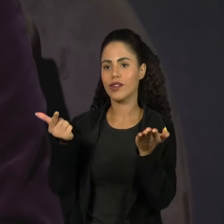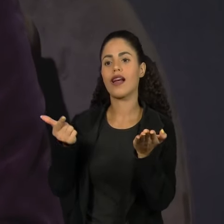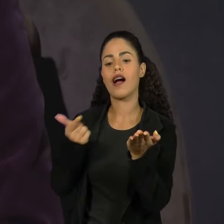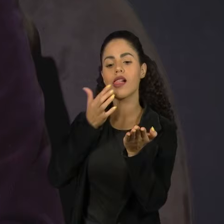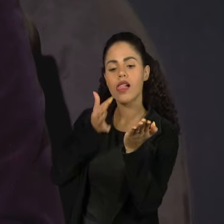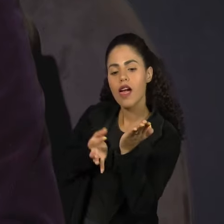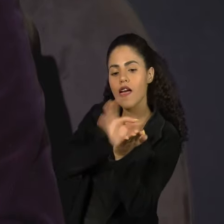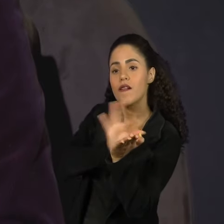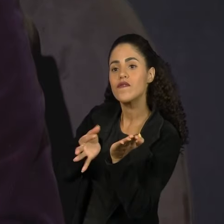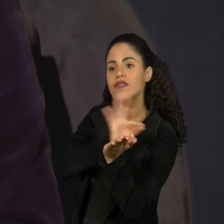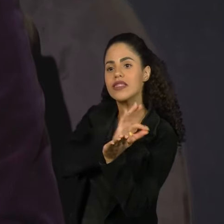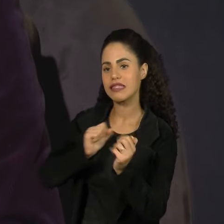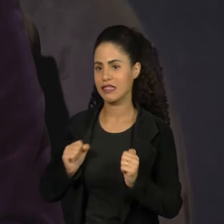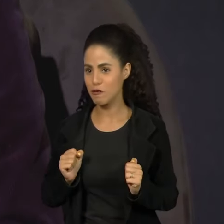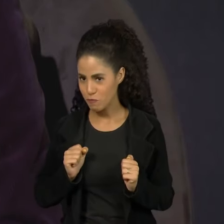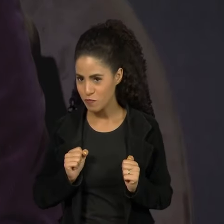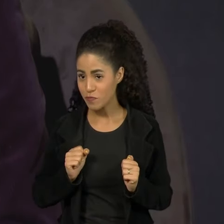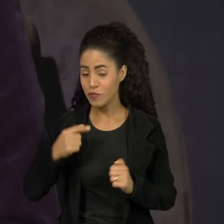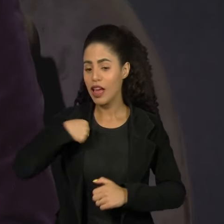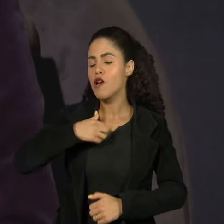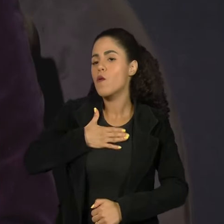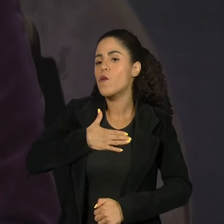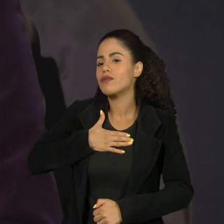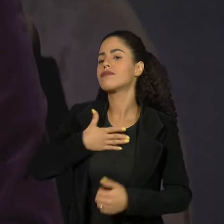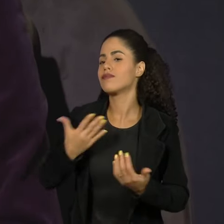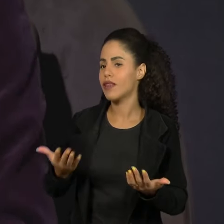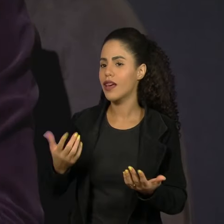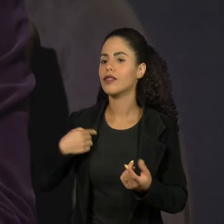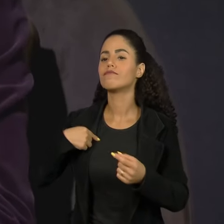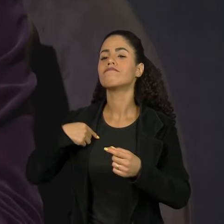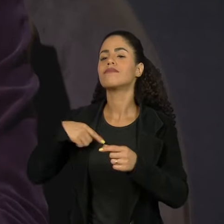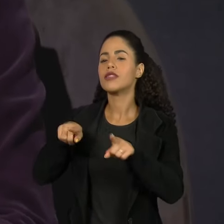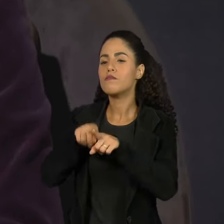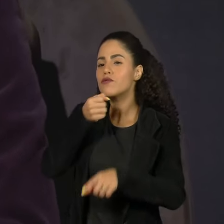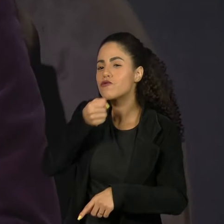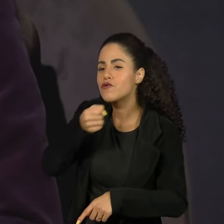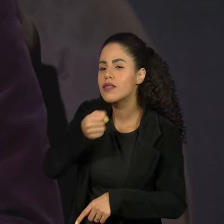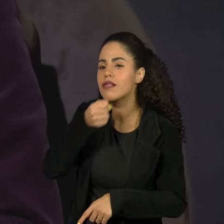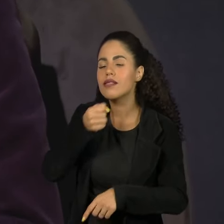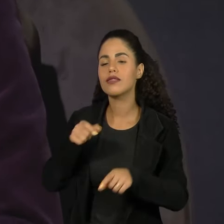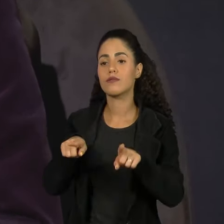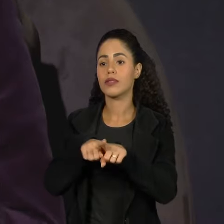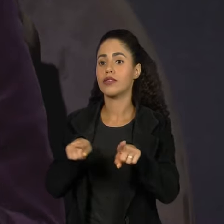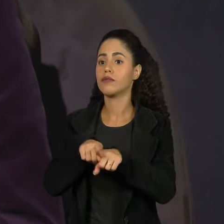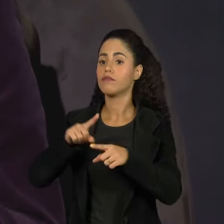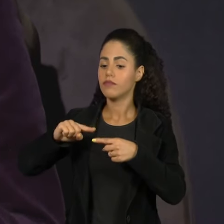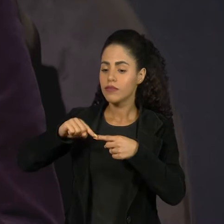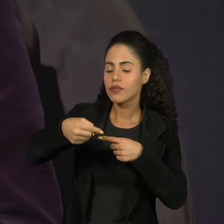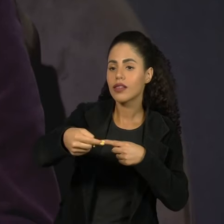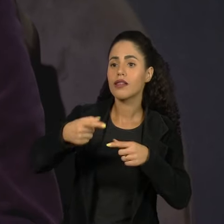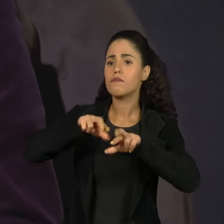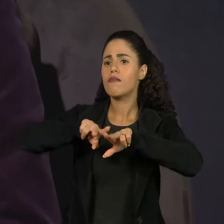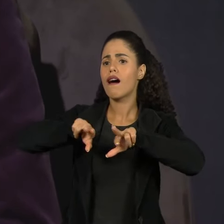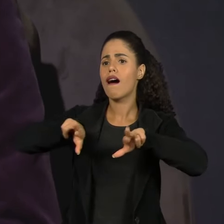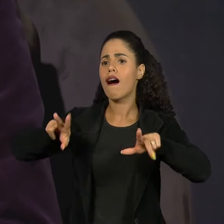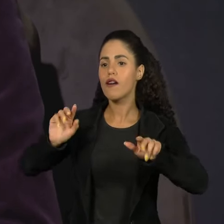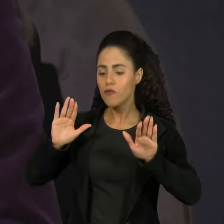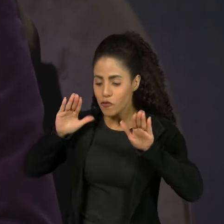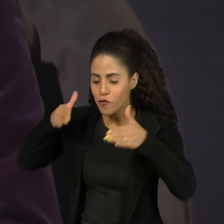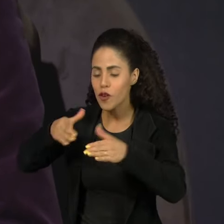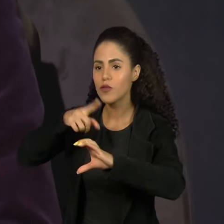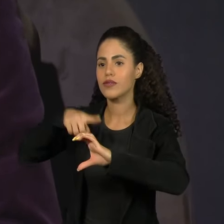revistas. Eu me apaixonei pelo jornalismo, posteriormente eu apaixonei por diversas áreas da